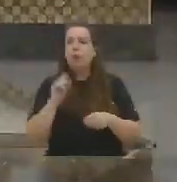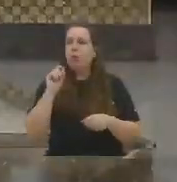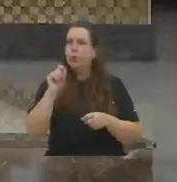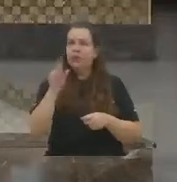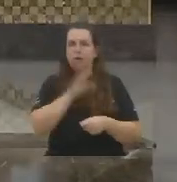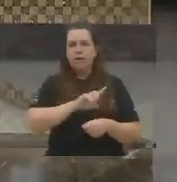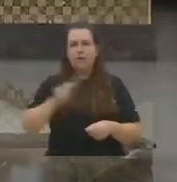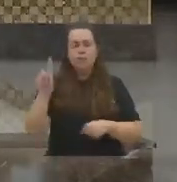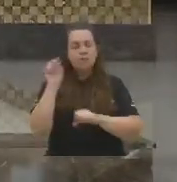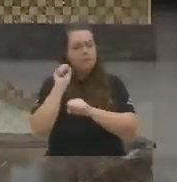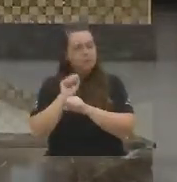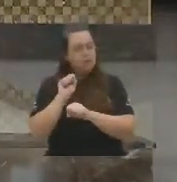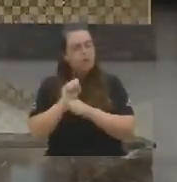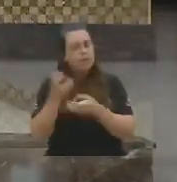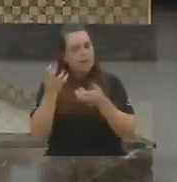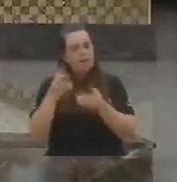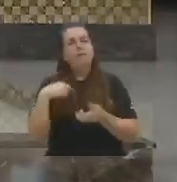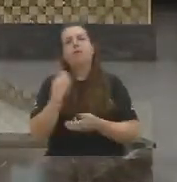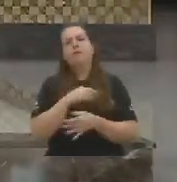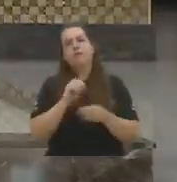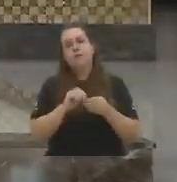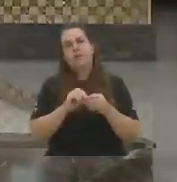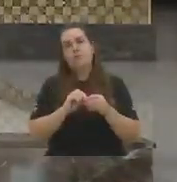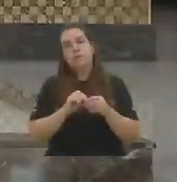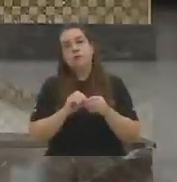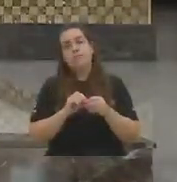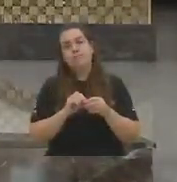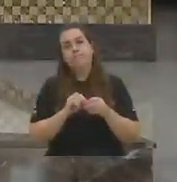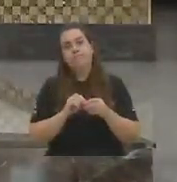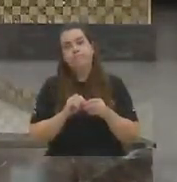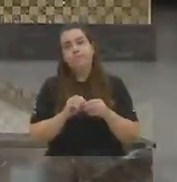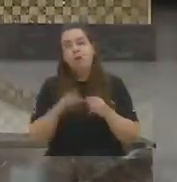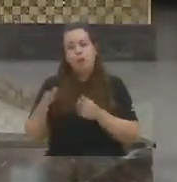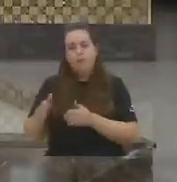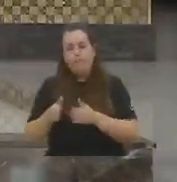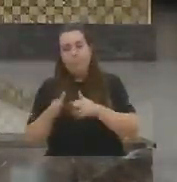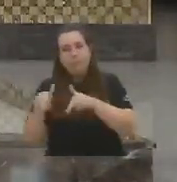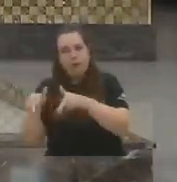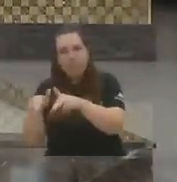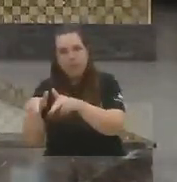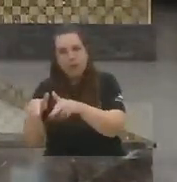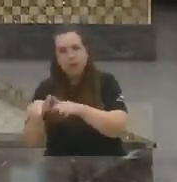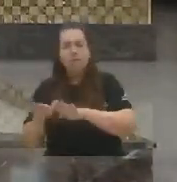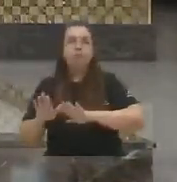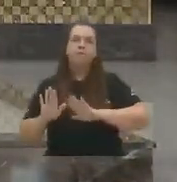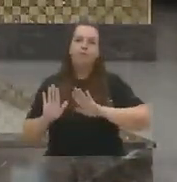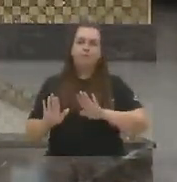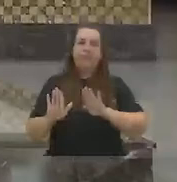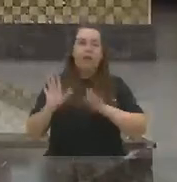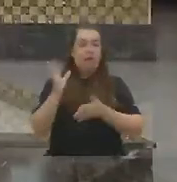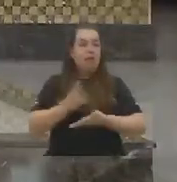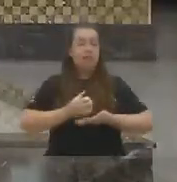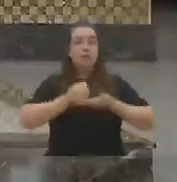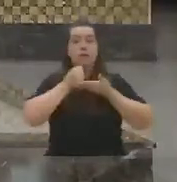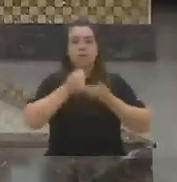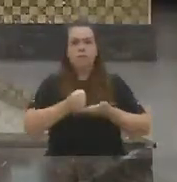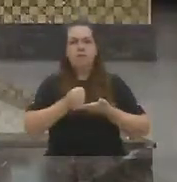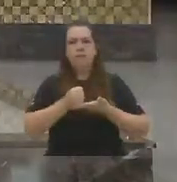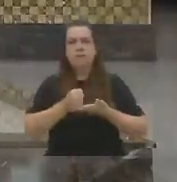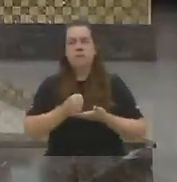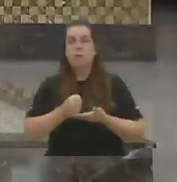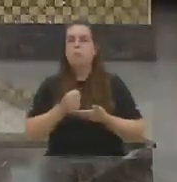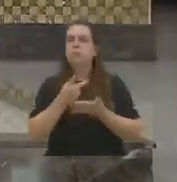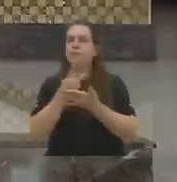Deus espera que nós realizemos. Uma caminhada na salvação